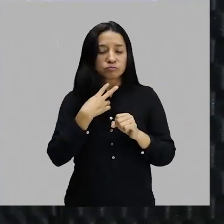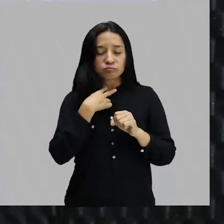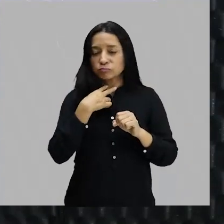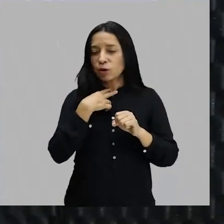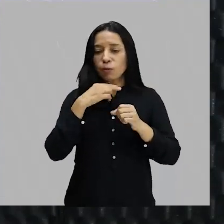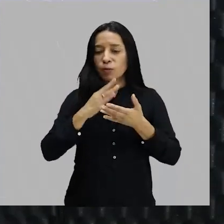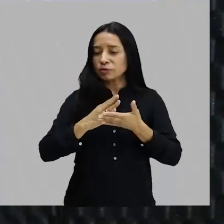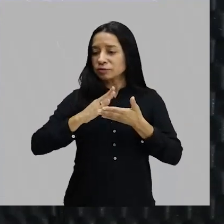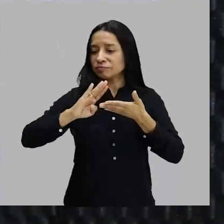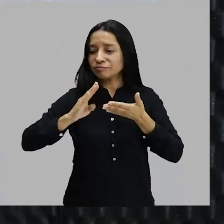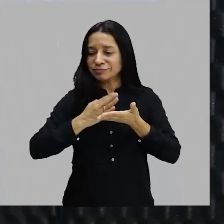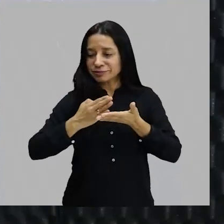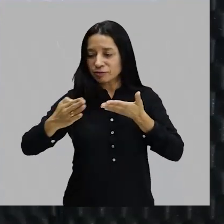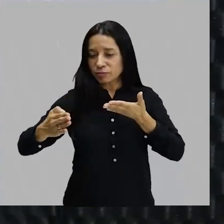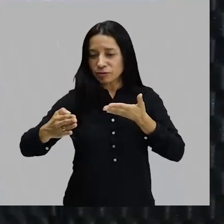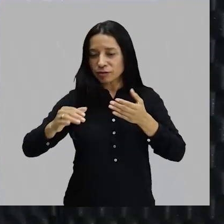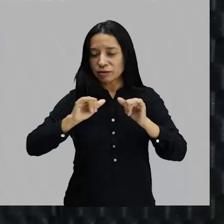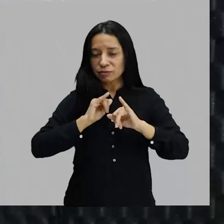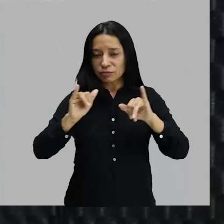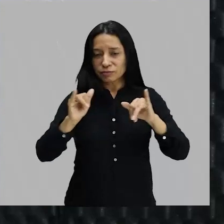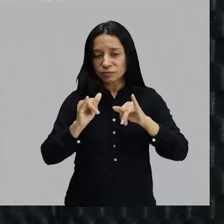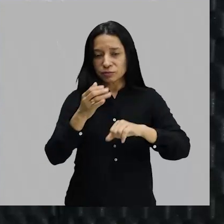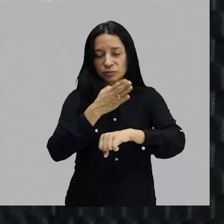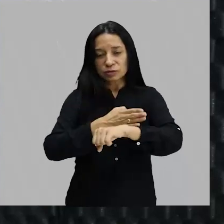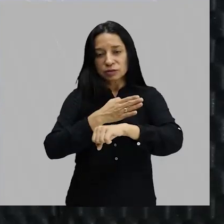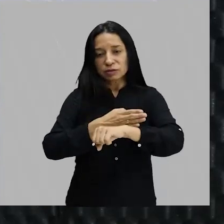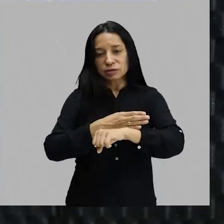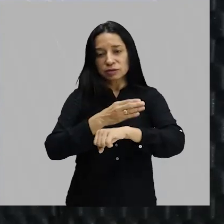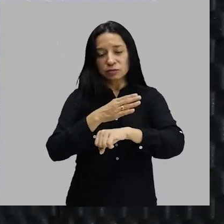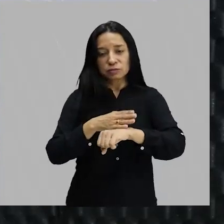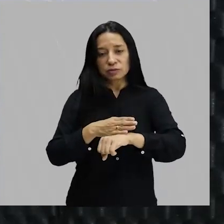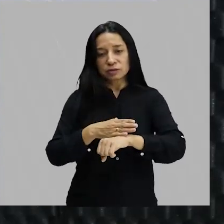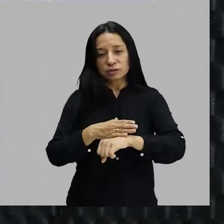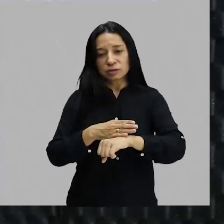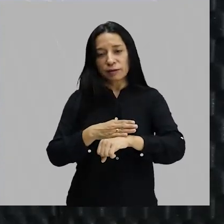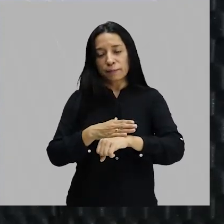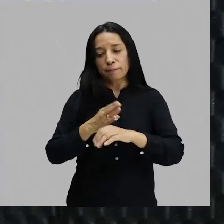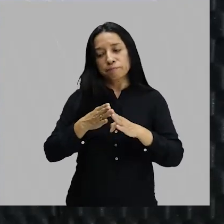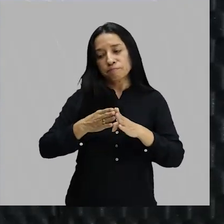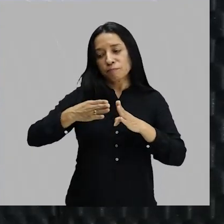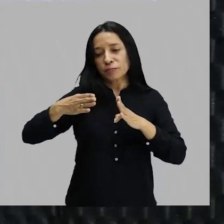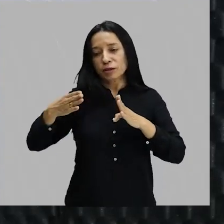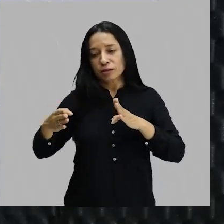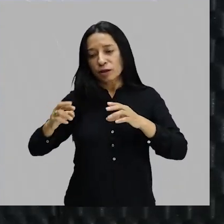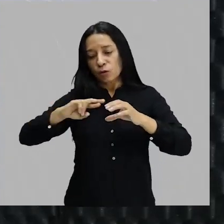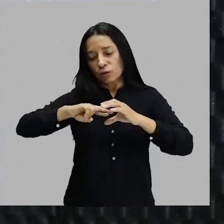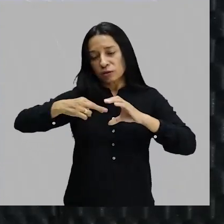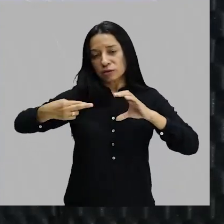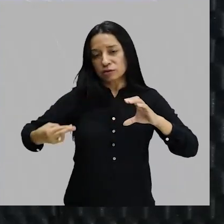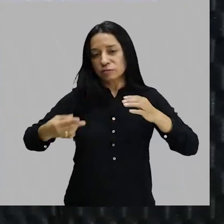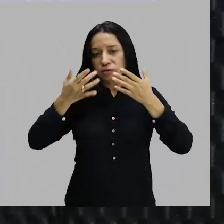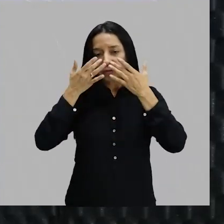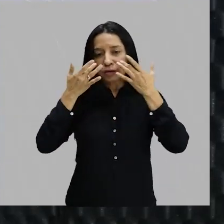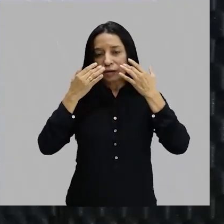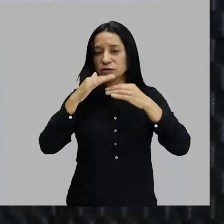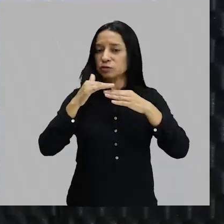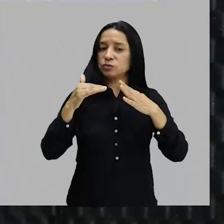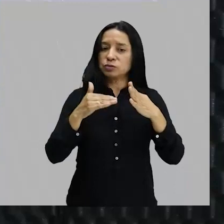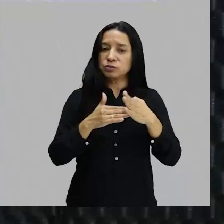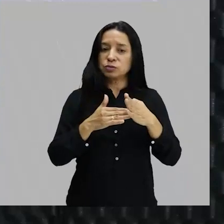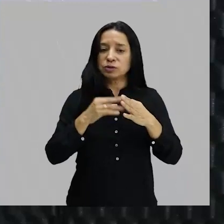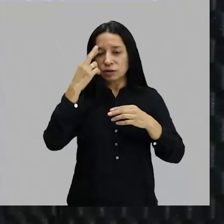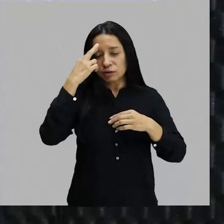na Idade Média, do início até o fim, que é o período de transição da Idade Média para o Renascimento, a arte toda